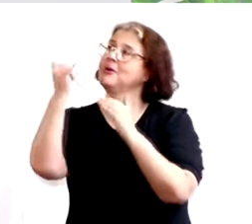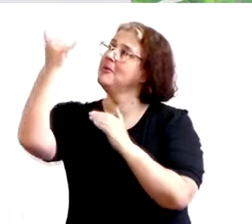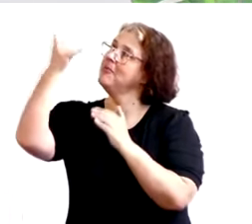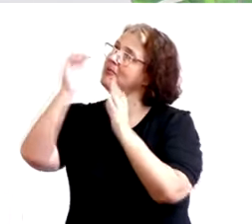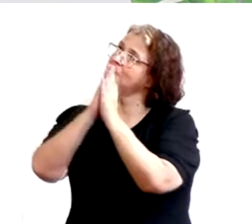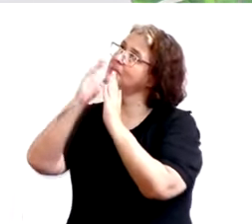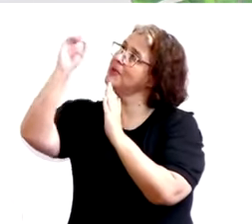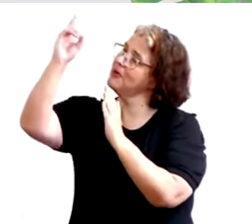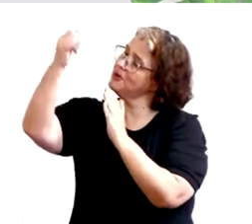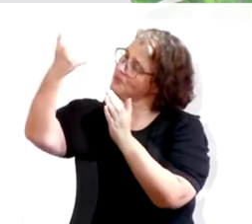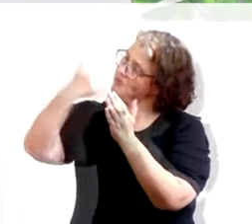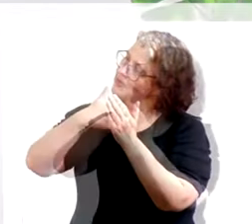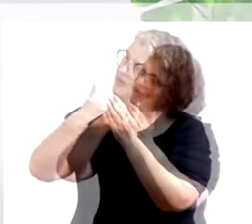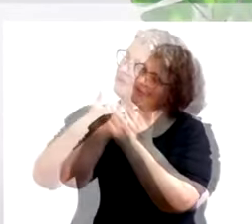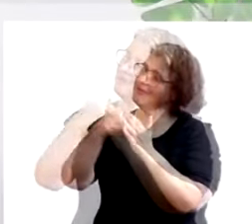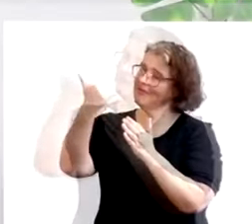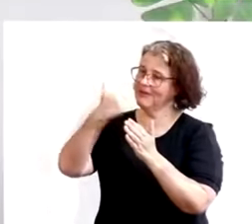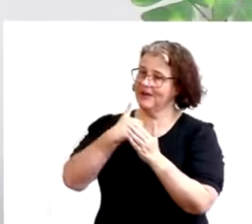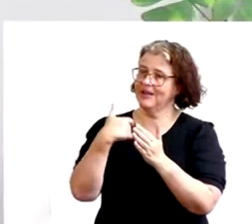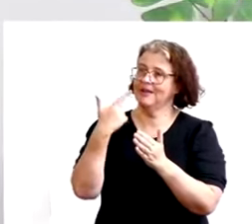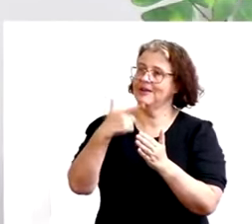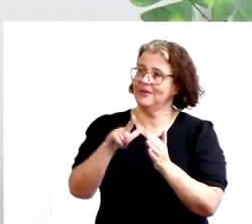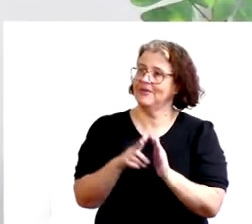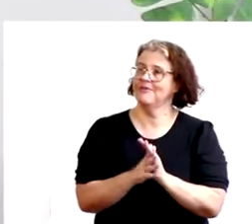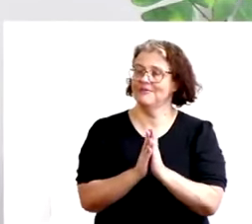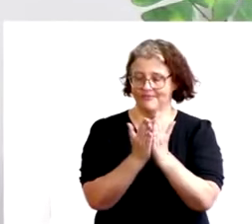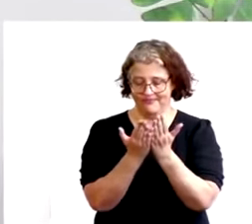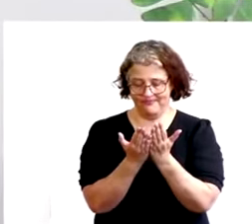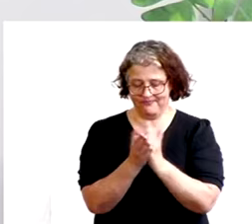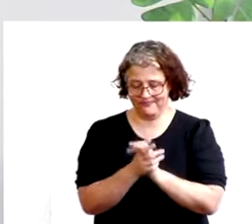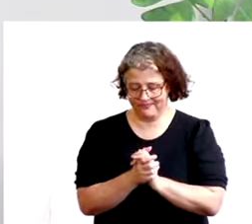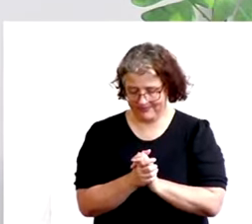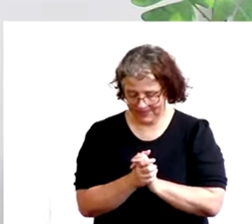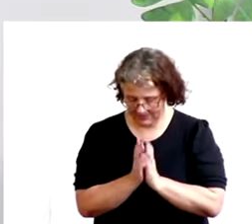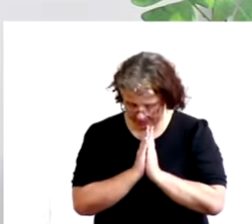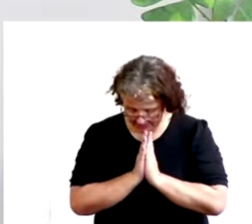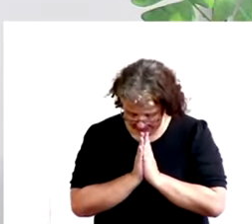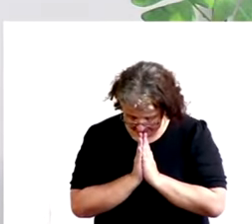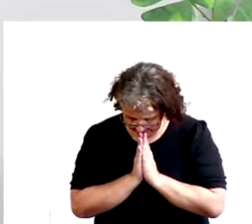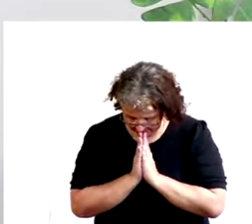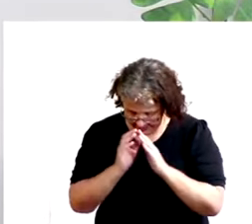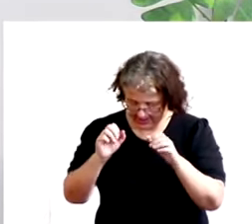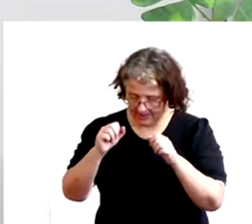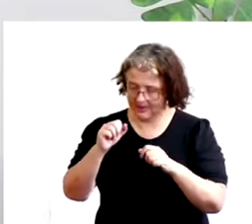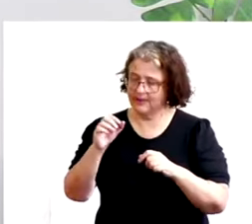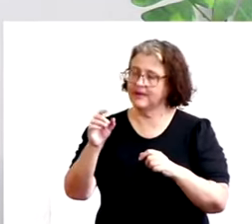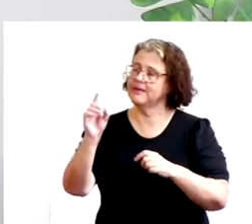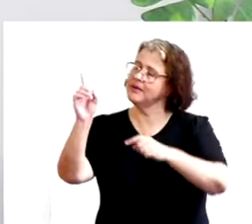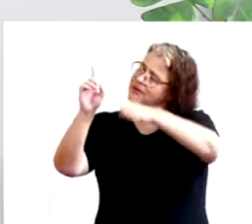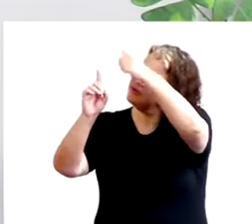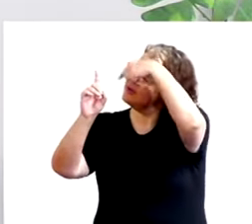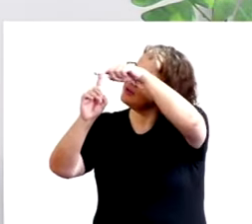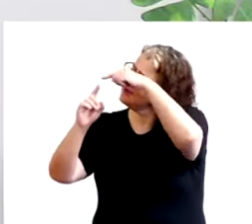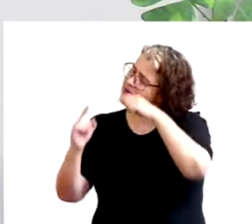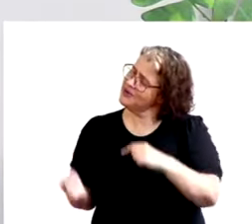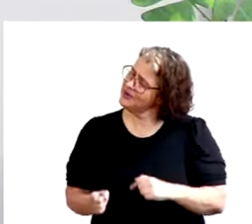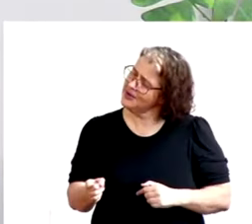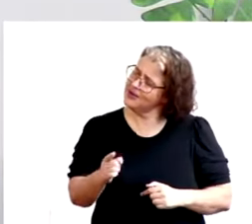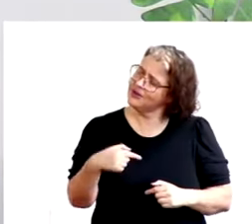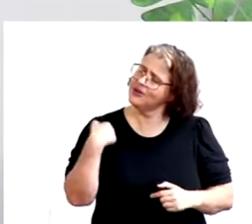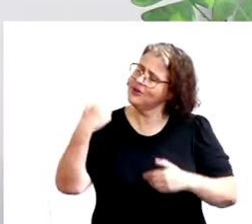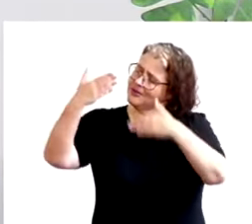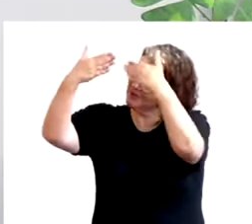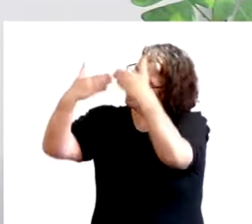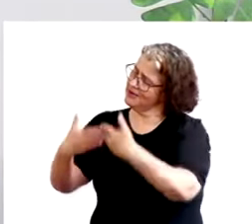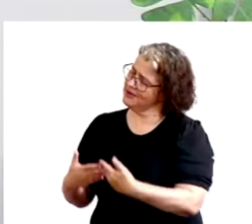nessa manhã através da sua palavra Oremos Santo e eterno Deus nós nos colocamos diante de